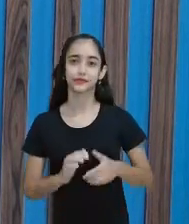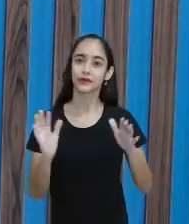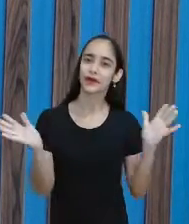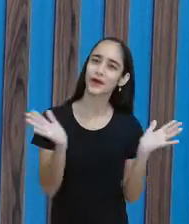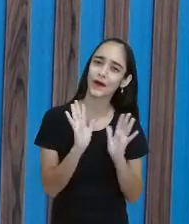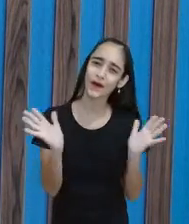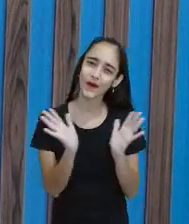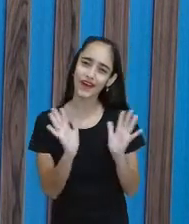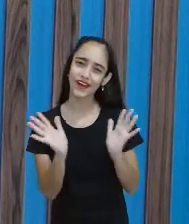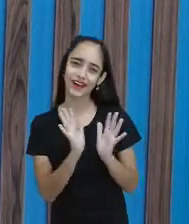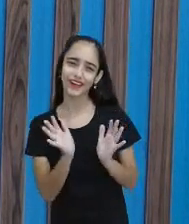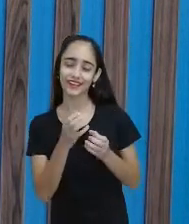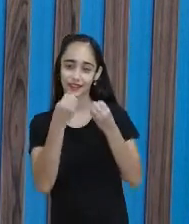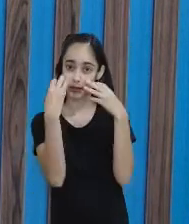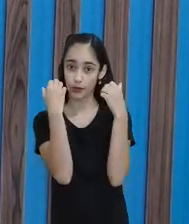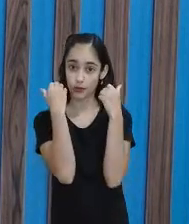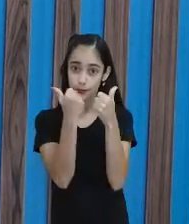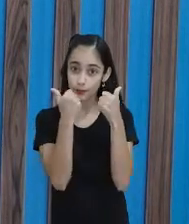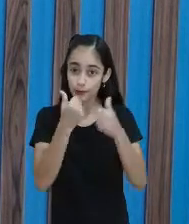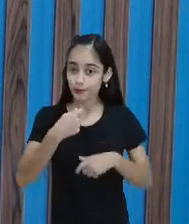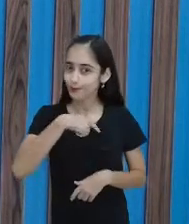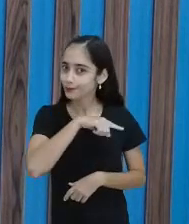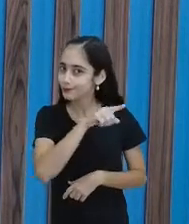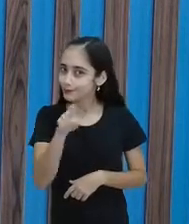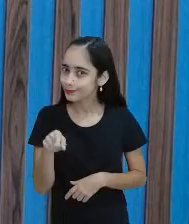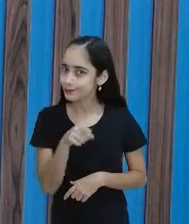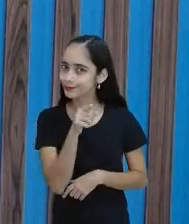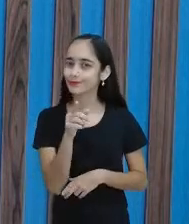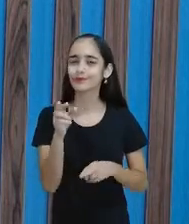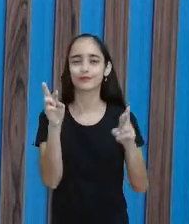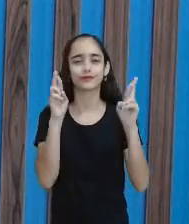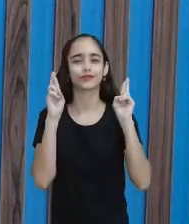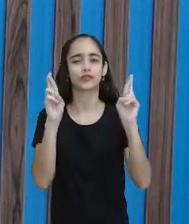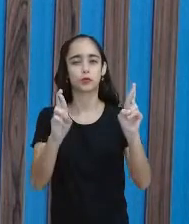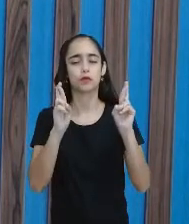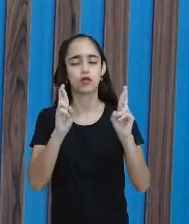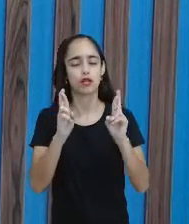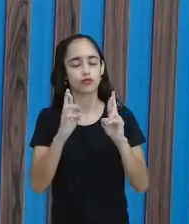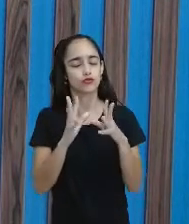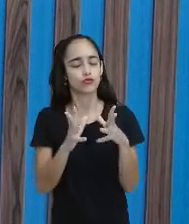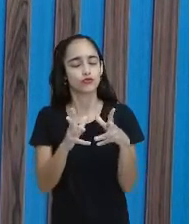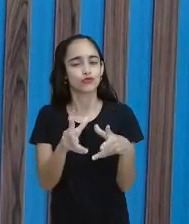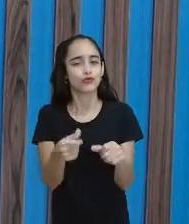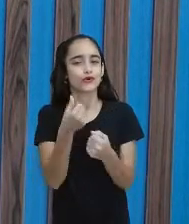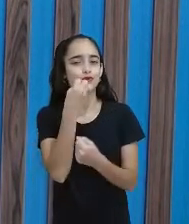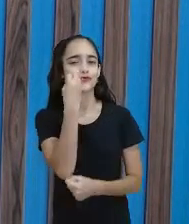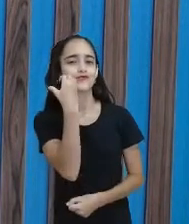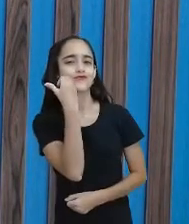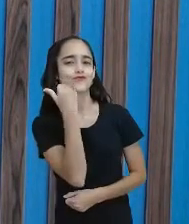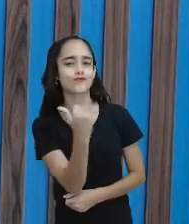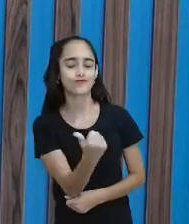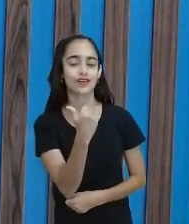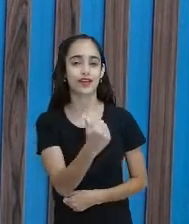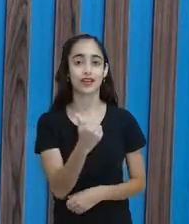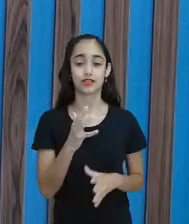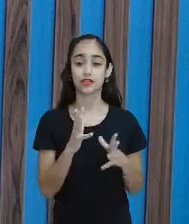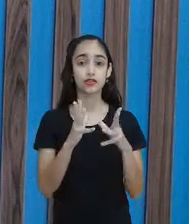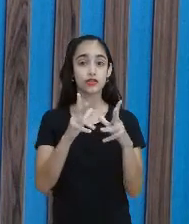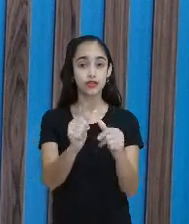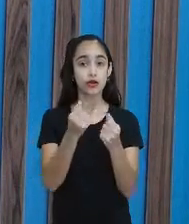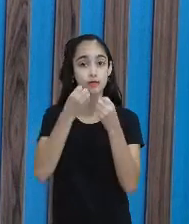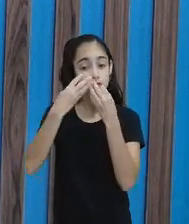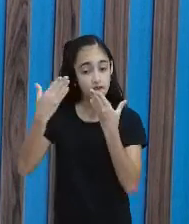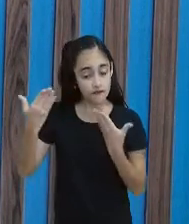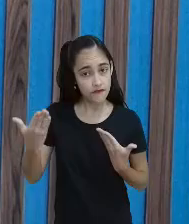E aí, meu povo, tudo bem com vocês? Espero que todos e todas estejam bem. Sejam todos e todas